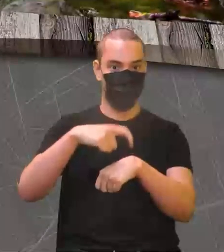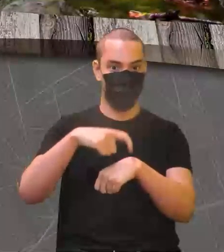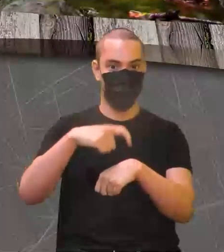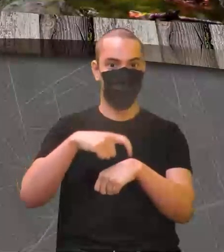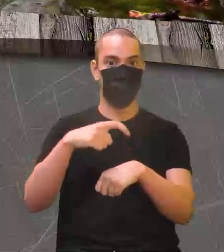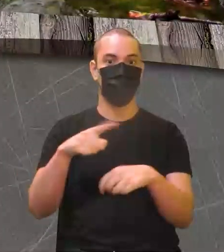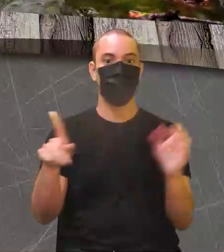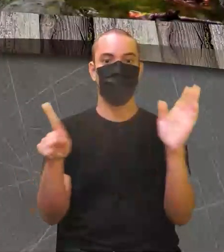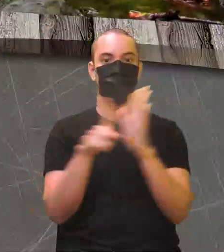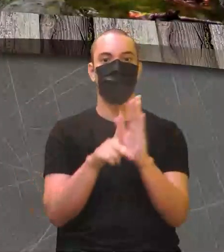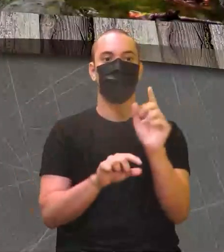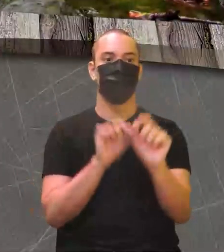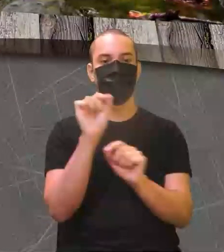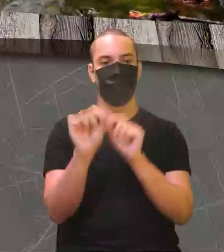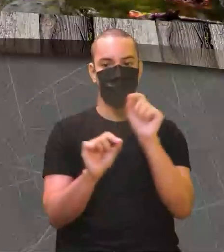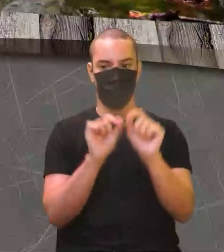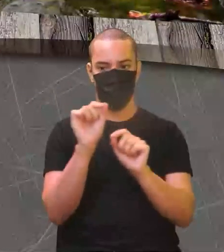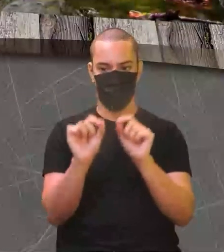para estar